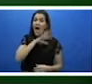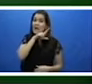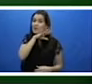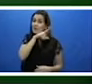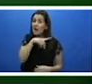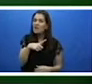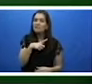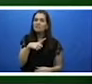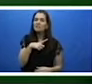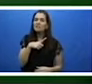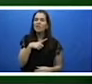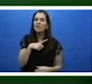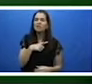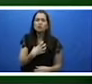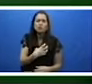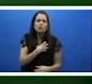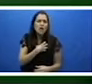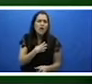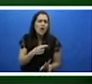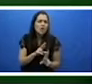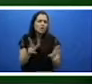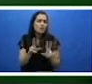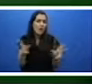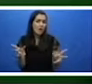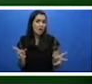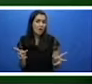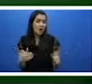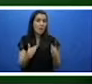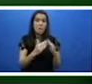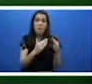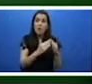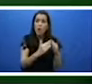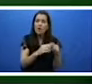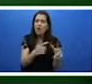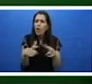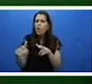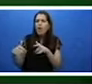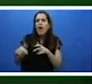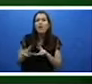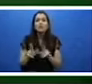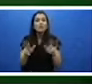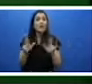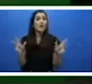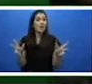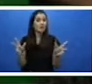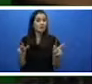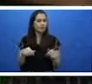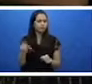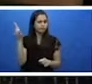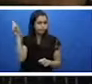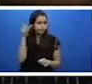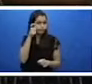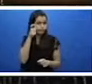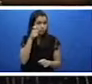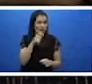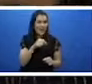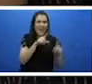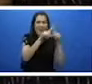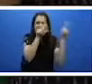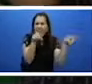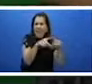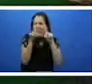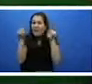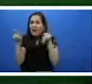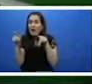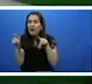hábitos diferentes, habitats diferentes, né? Vocês podem observar que aqui, cada um vive no seu